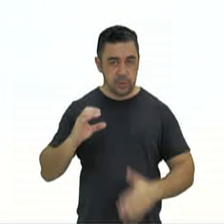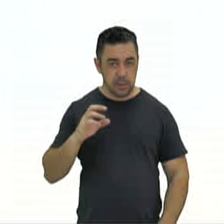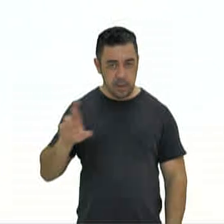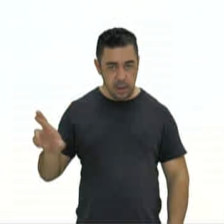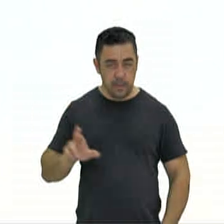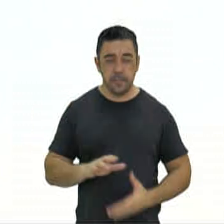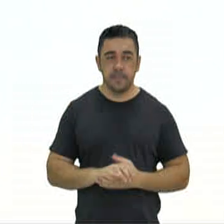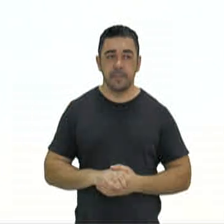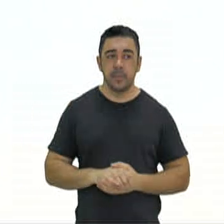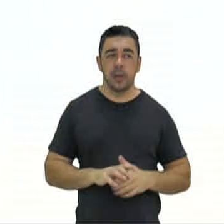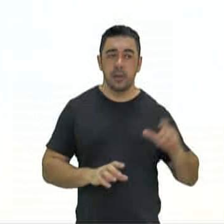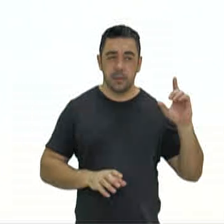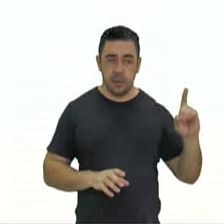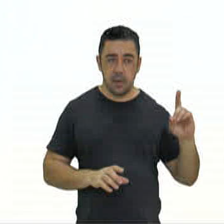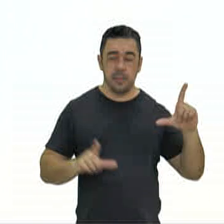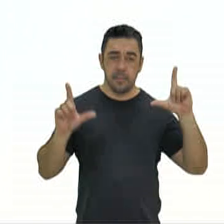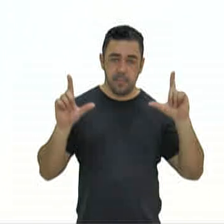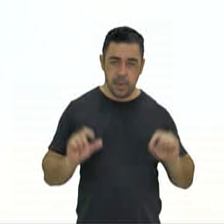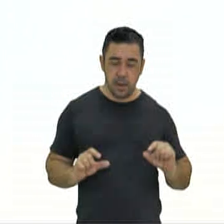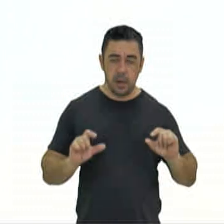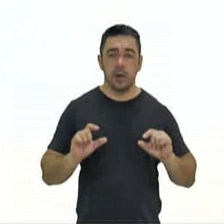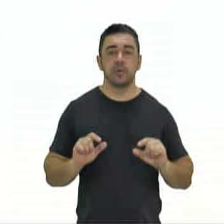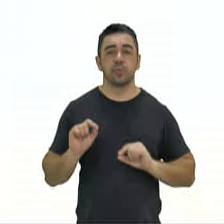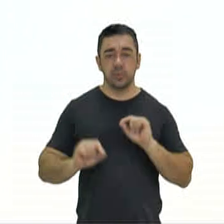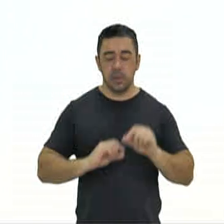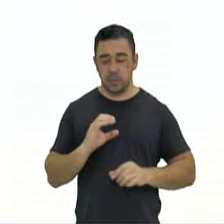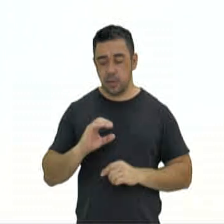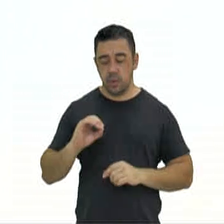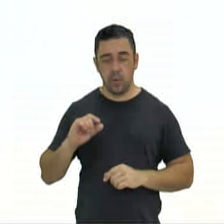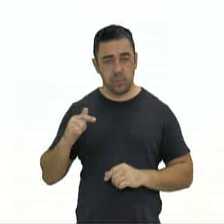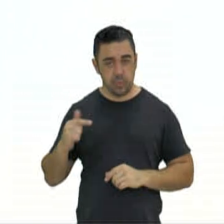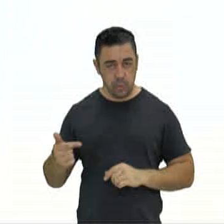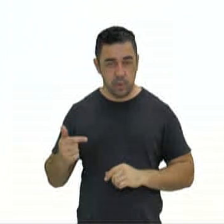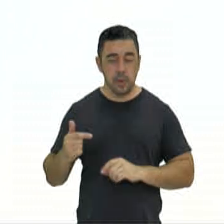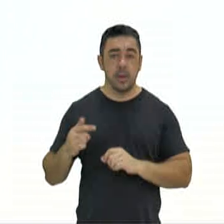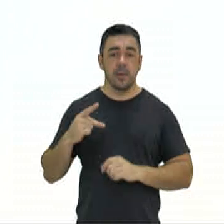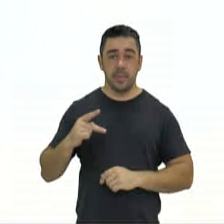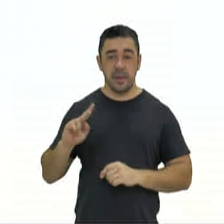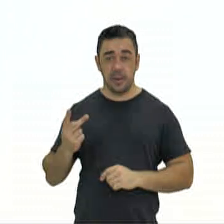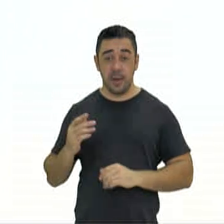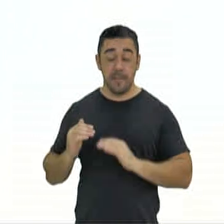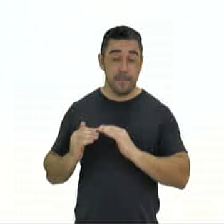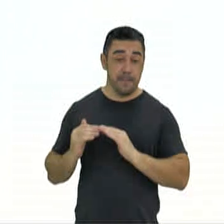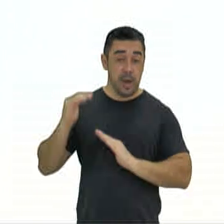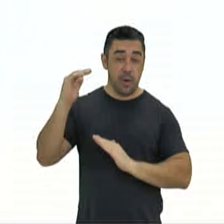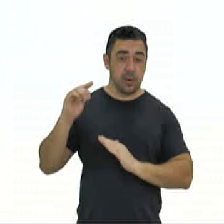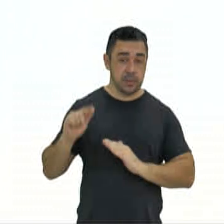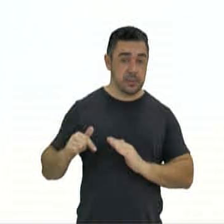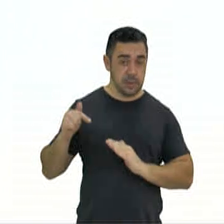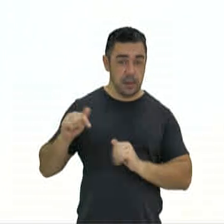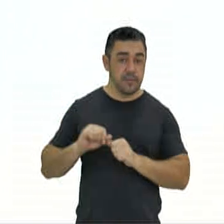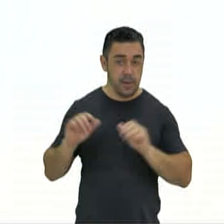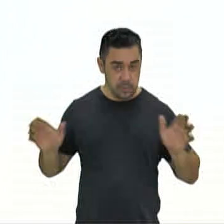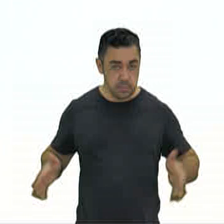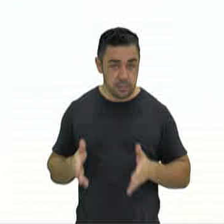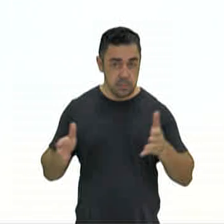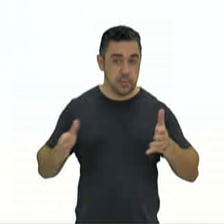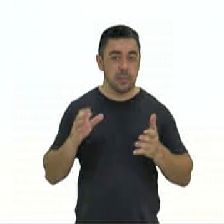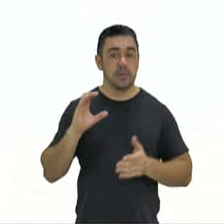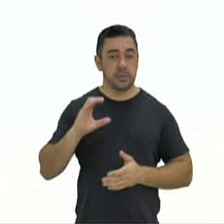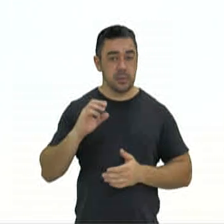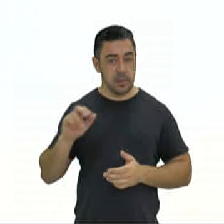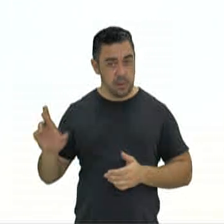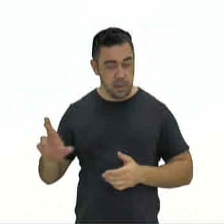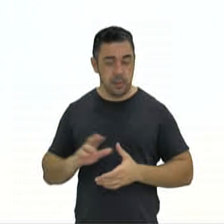Letra D, baixa concentração de gás carbônico e pH maior que 7 excitam o CR.